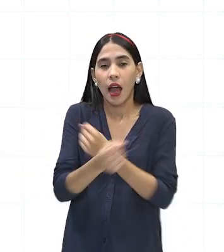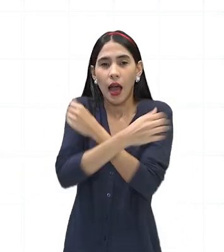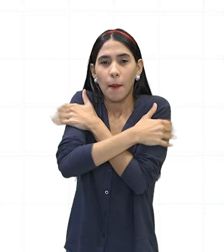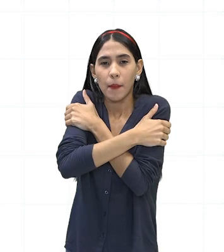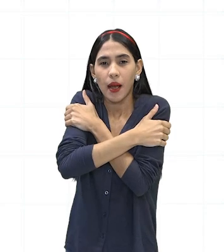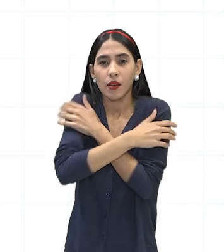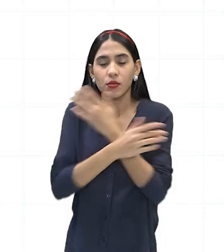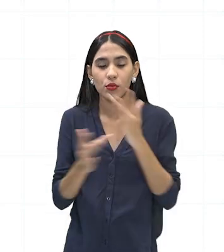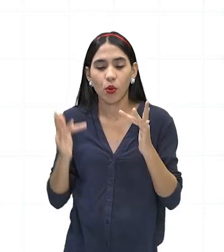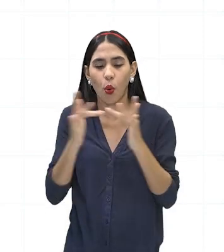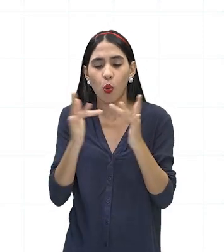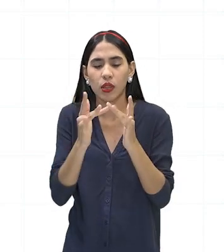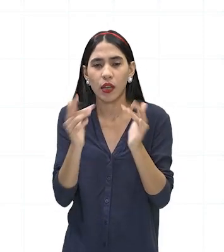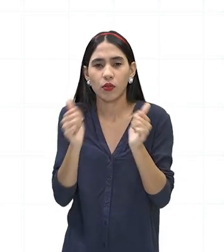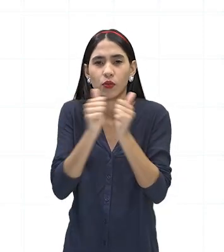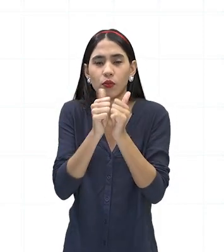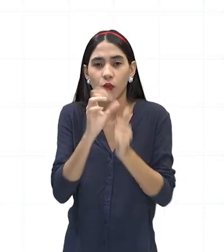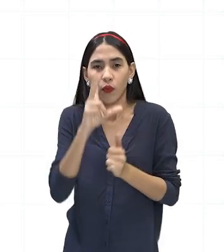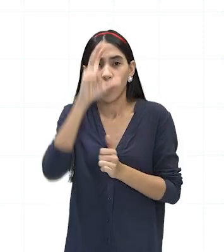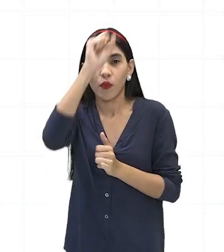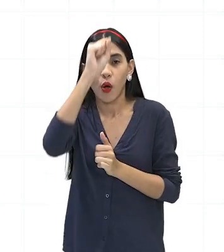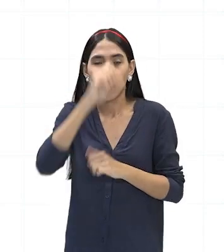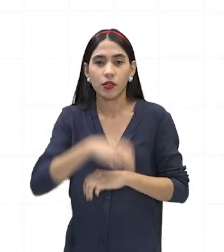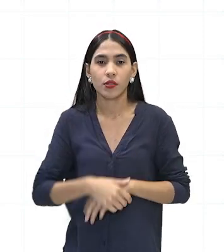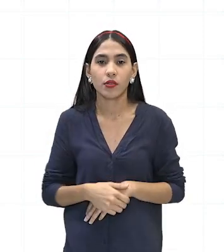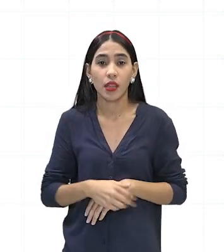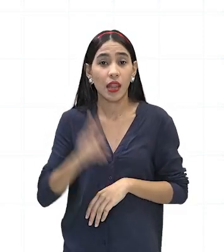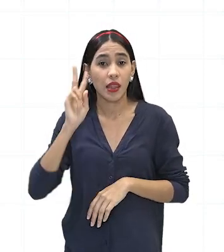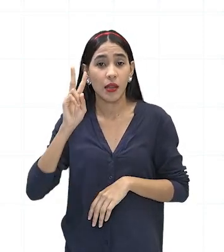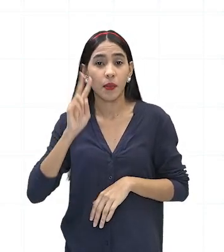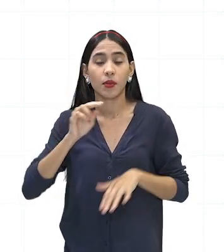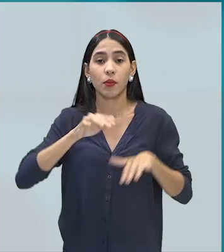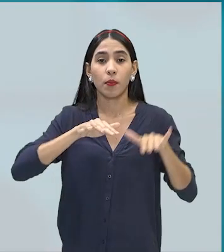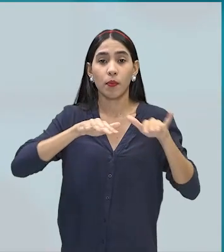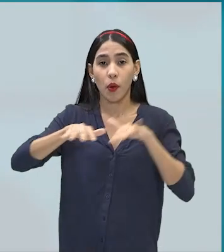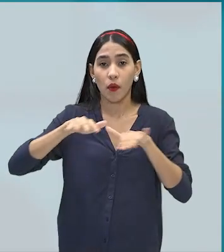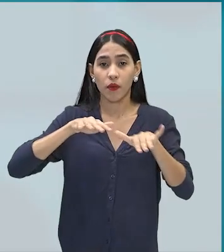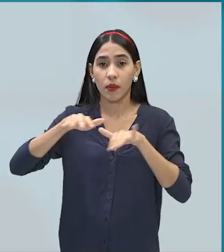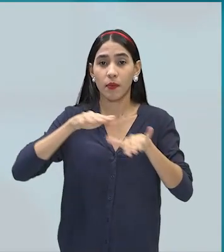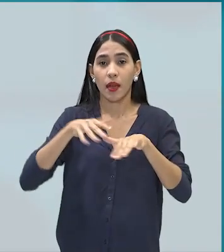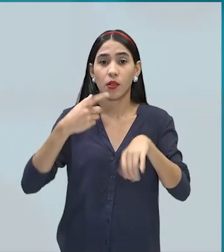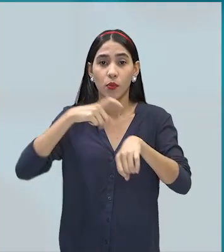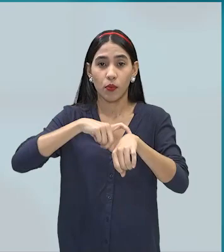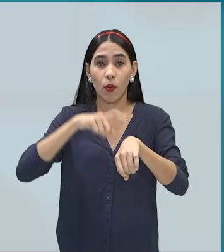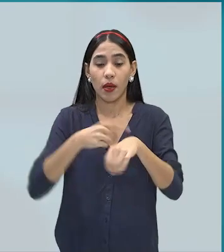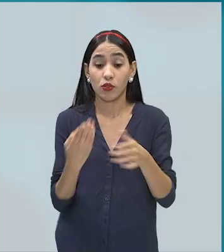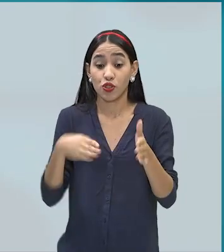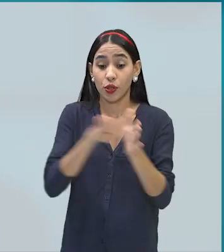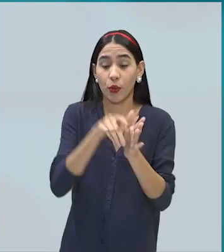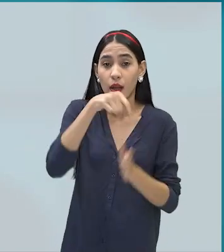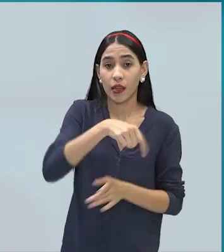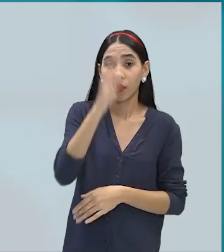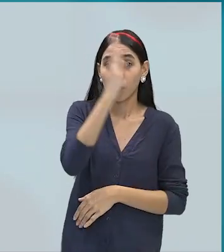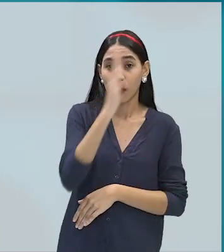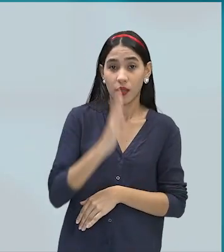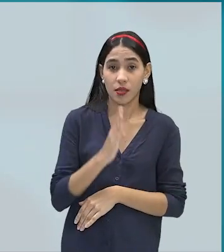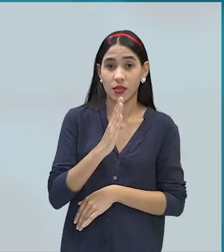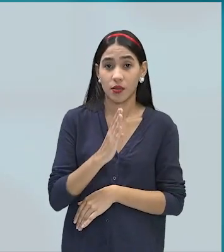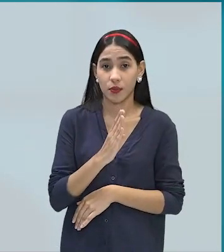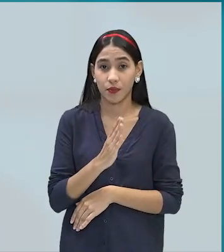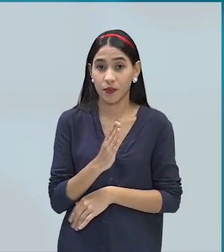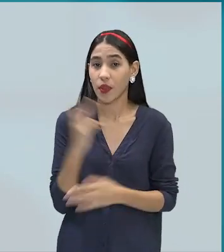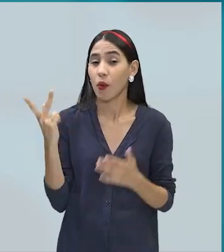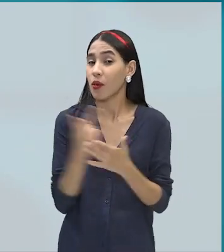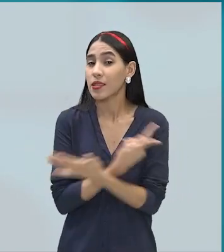conexão entre os parceiros. Lembrando que esses movimentos, né, quando chegou aqui no Brasil, aí o